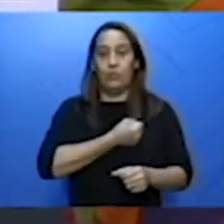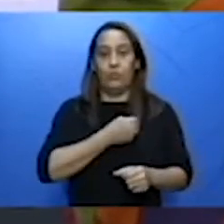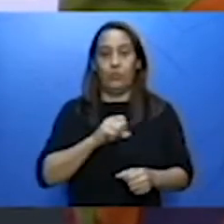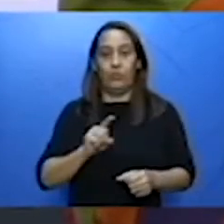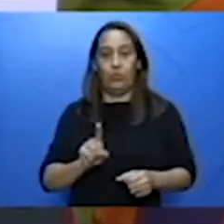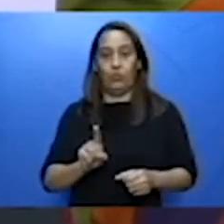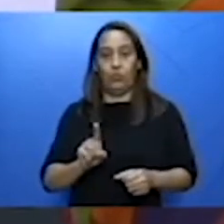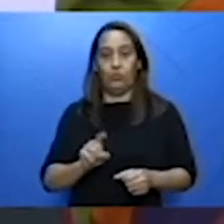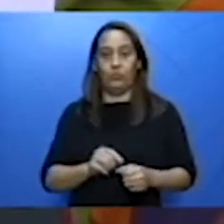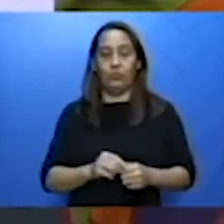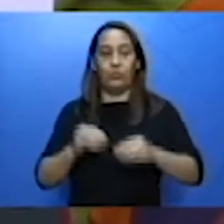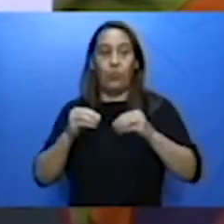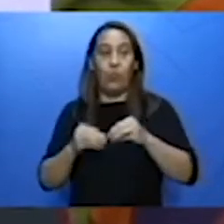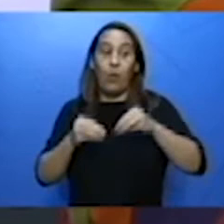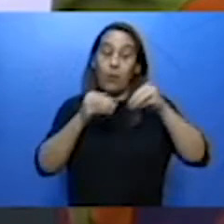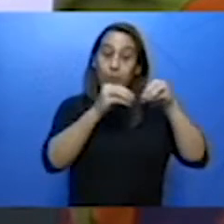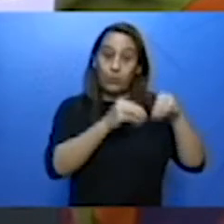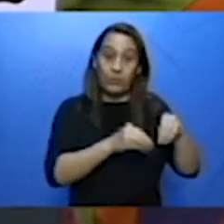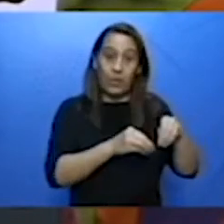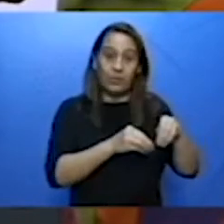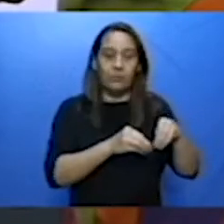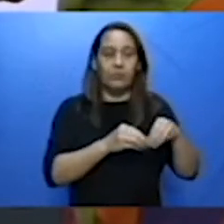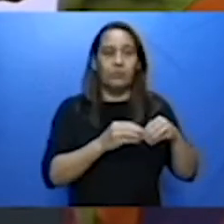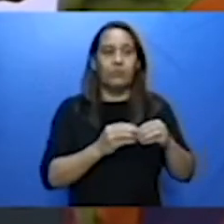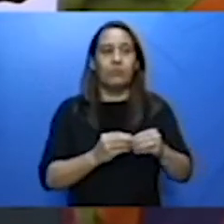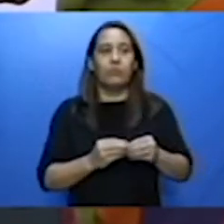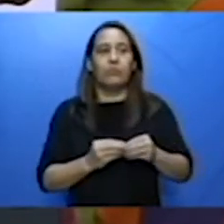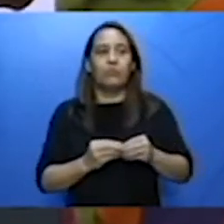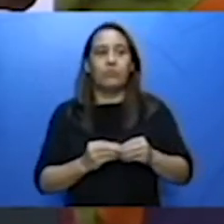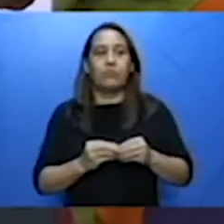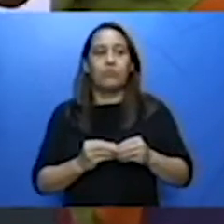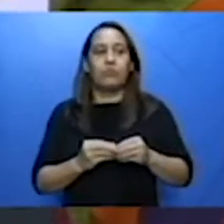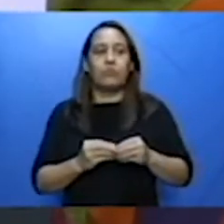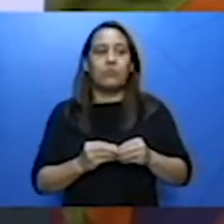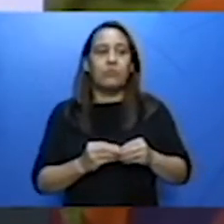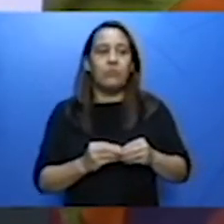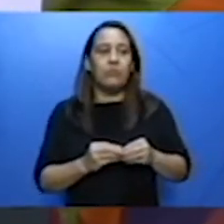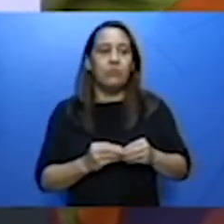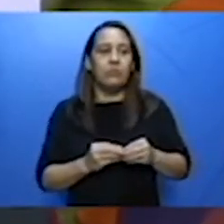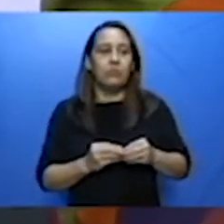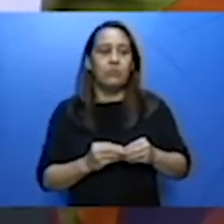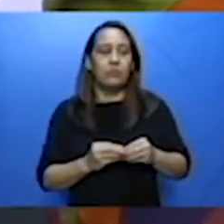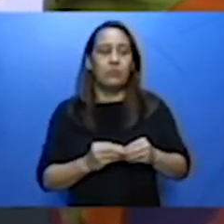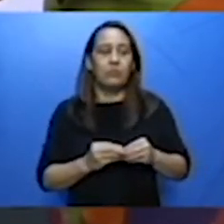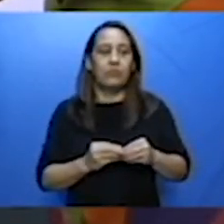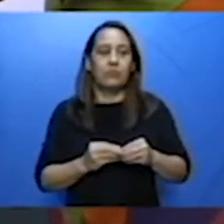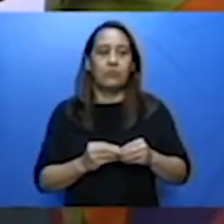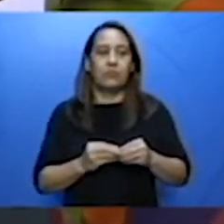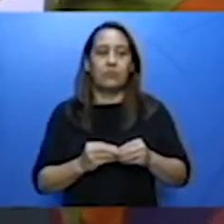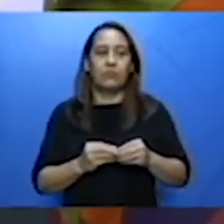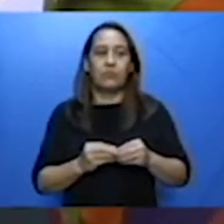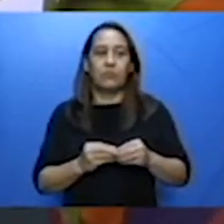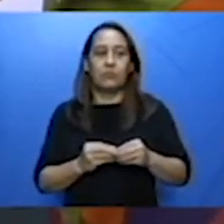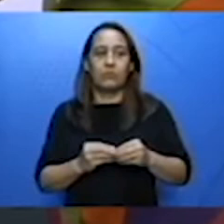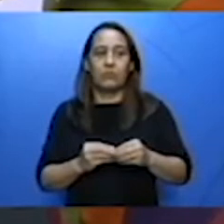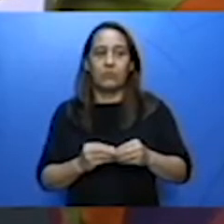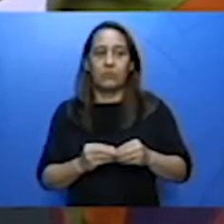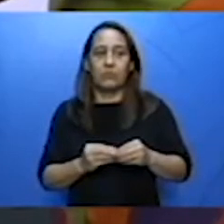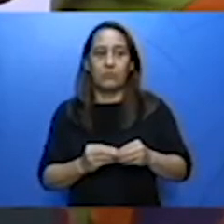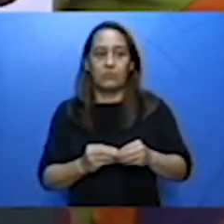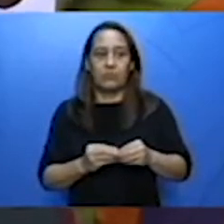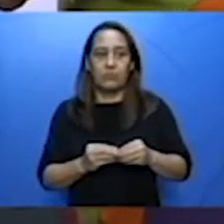morar na casinha dele? Onde que é a casinha dele, gente? É aqui. Então eu vou colocar um aqui,